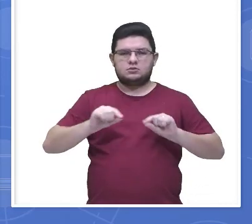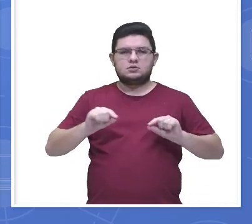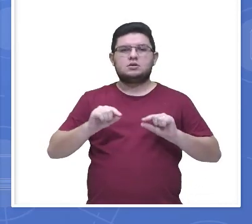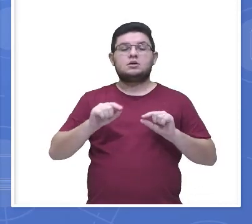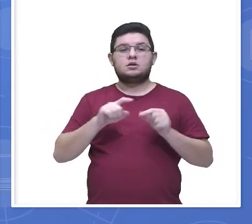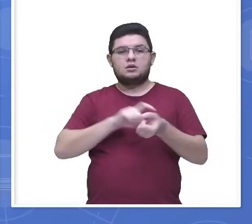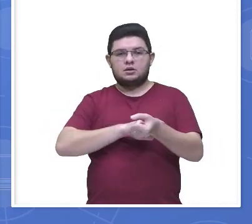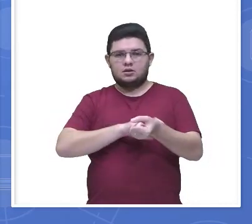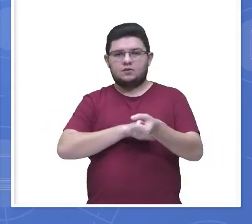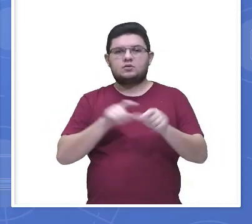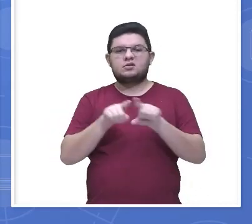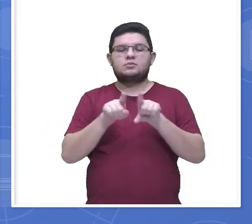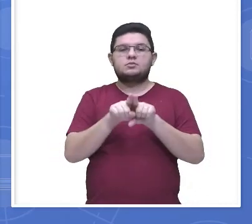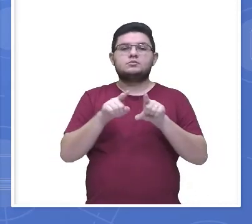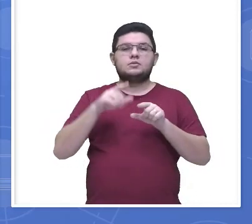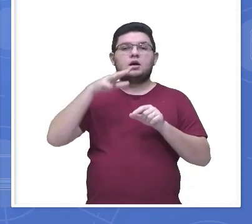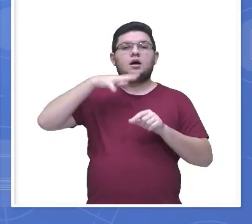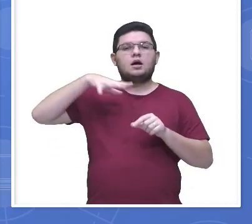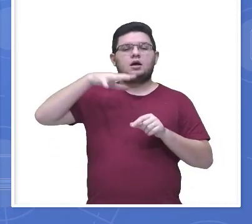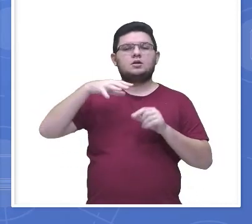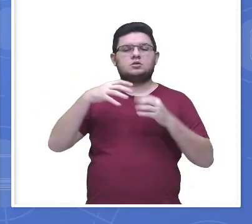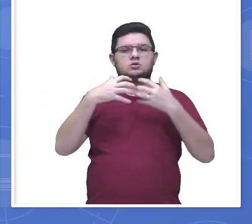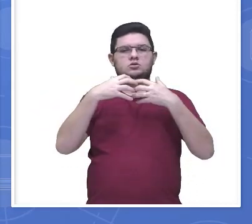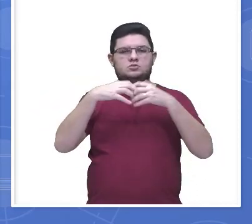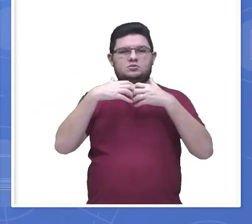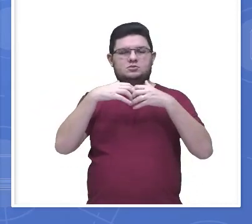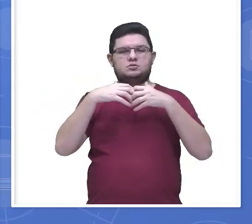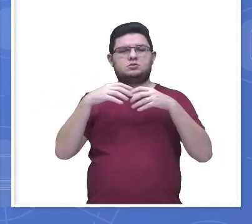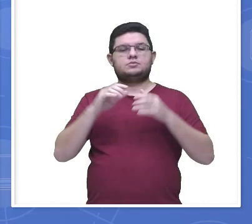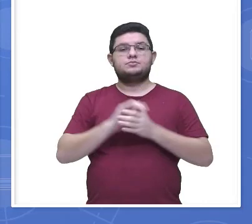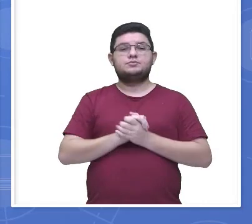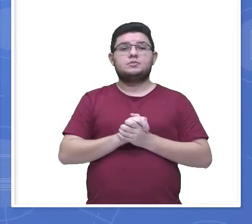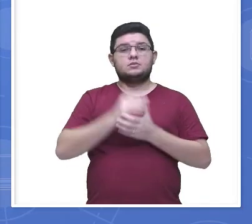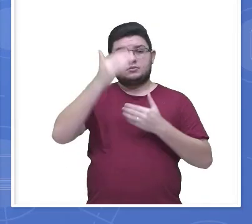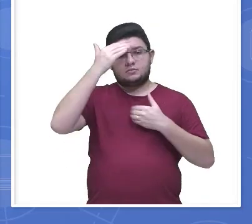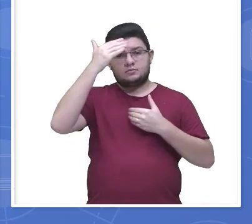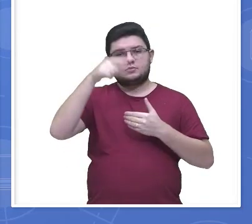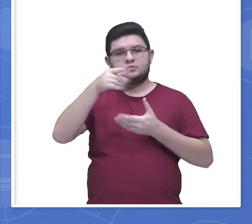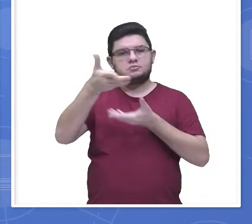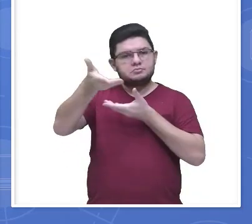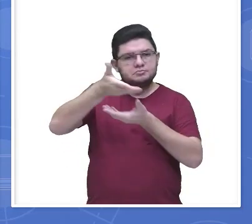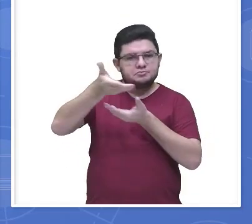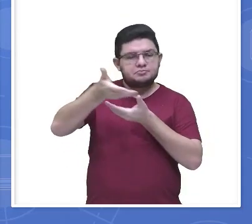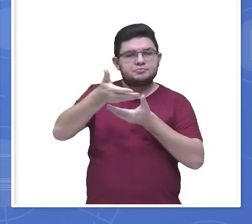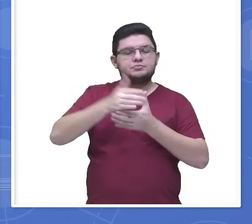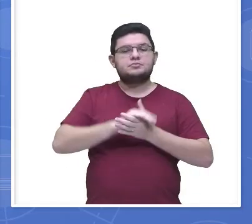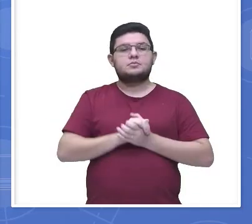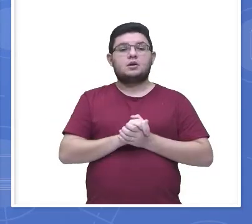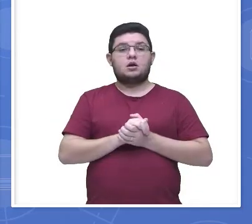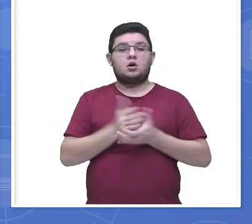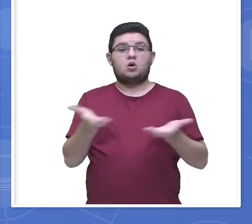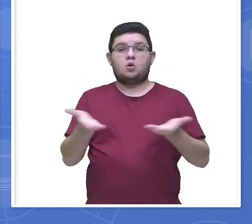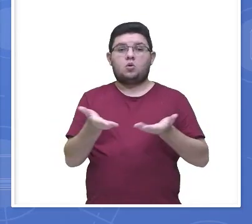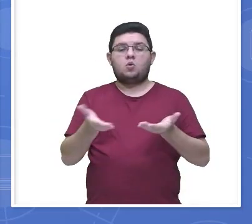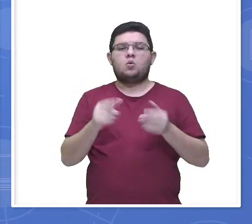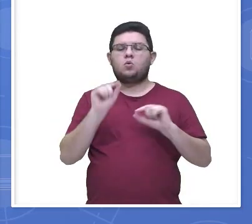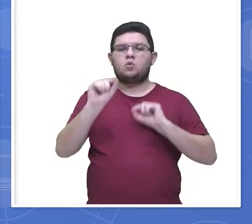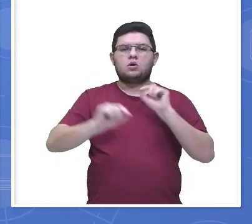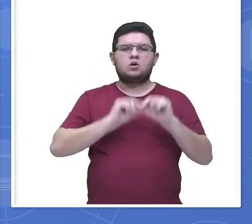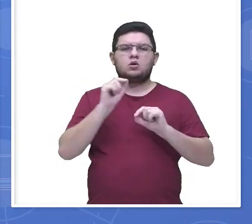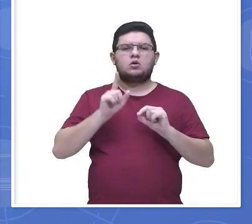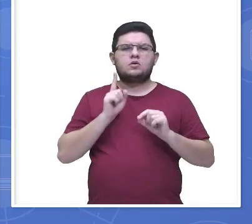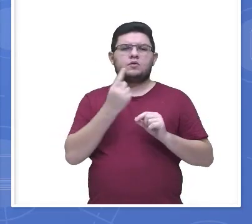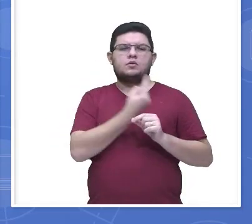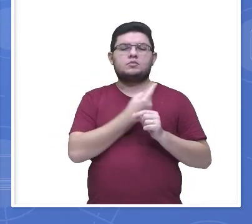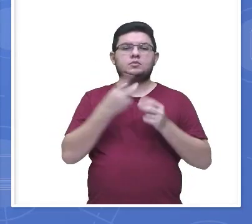letra E na nossa primeira questão. Ok? Então, obrigado aí pela participação de vocês. Agora a gente vai observar a